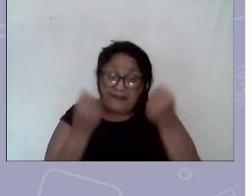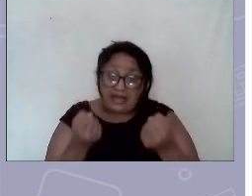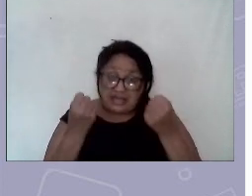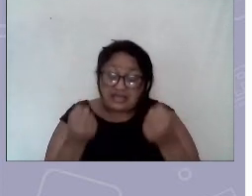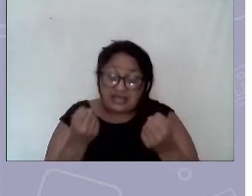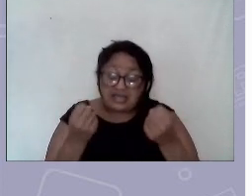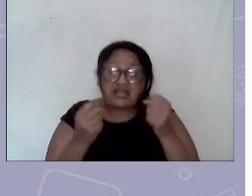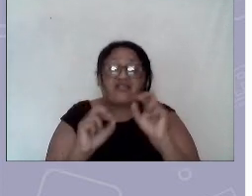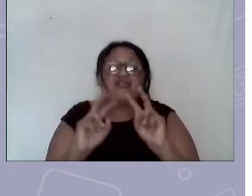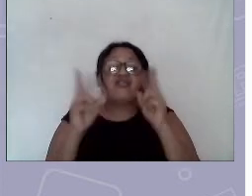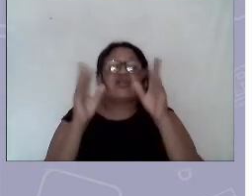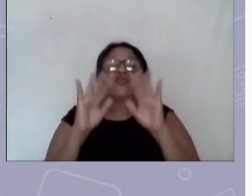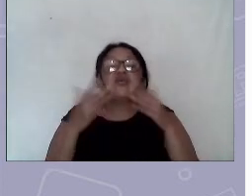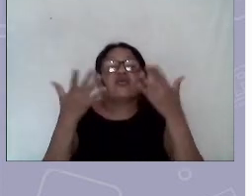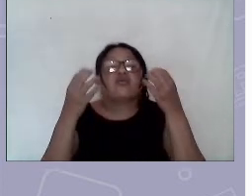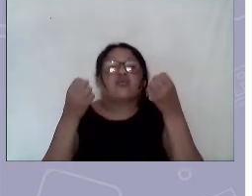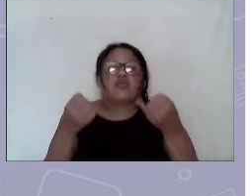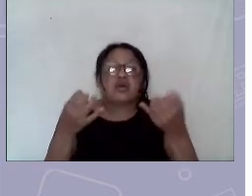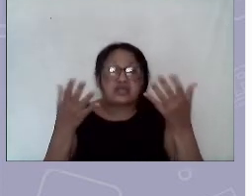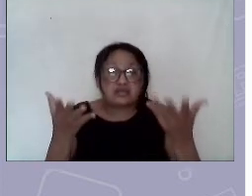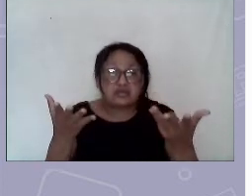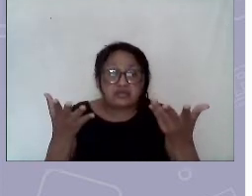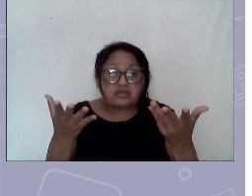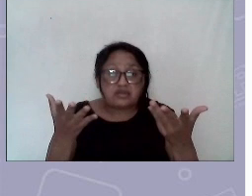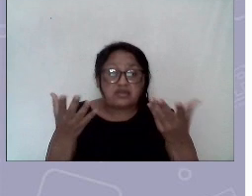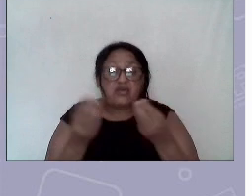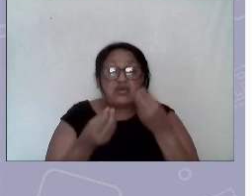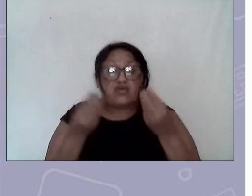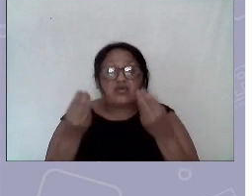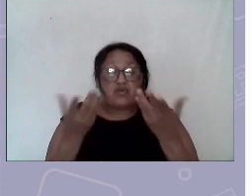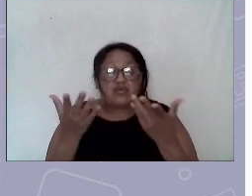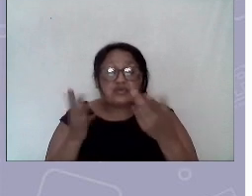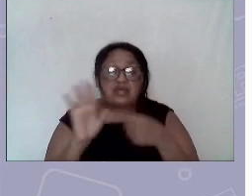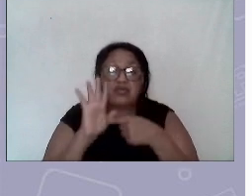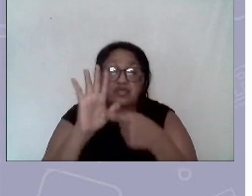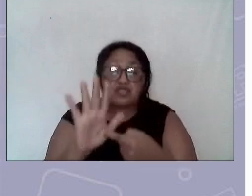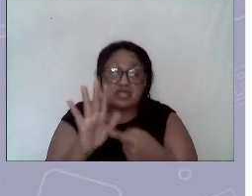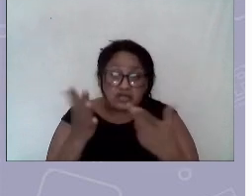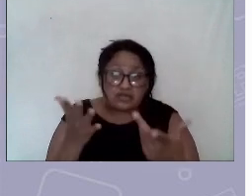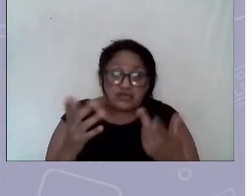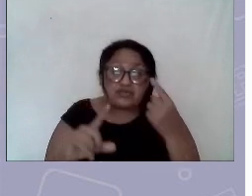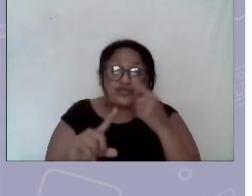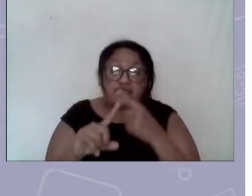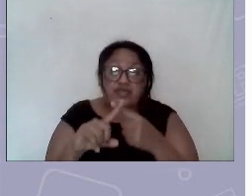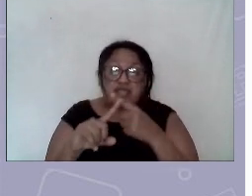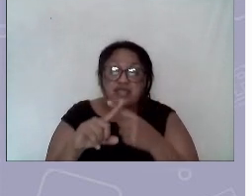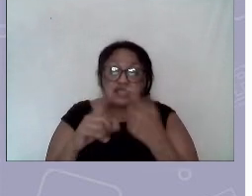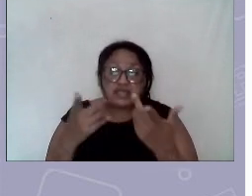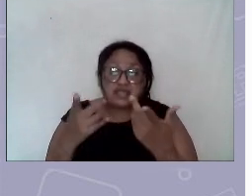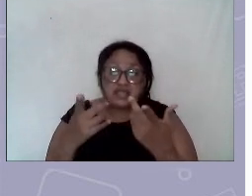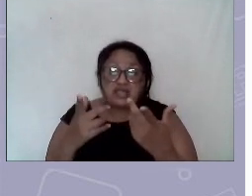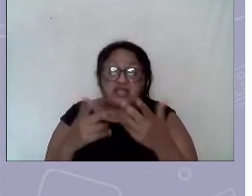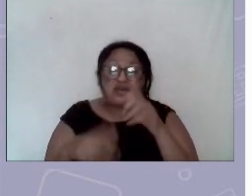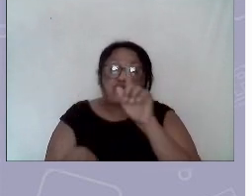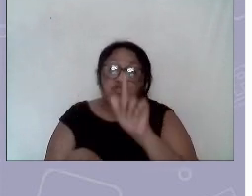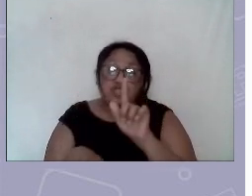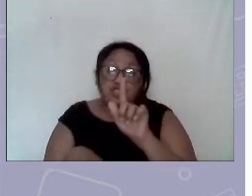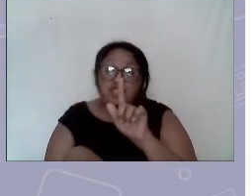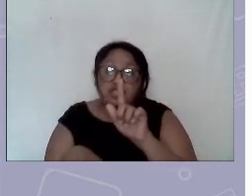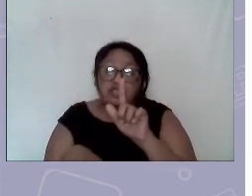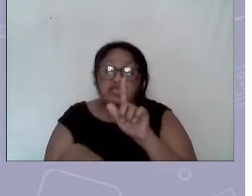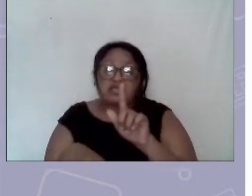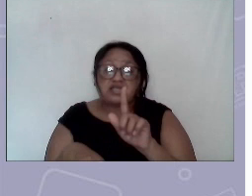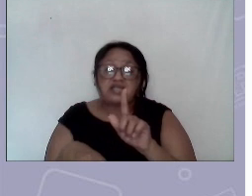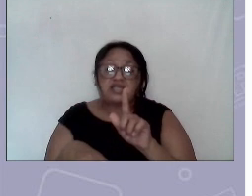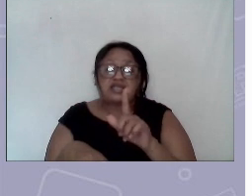quanto 12 quilogramas como está indicado no enunciado vezes o G que vale 10 então a força normal